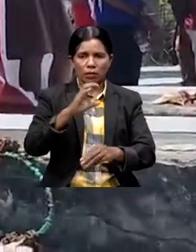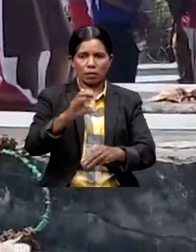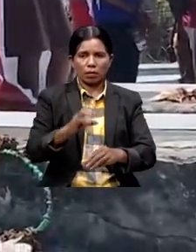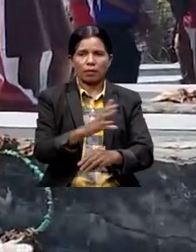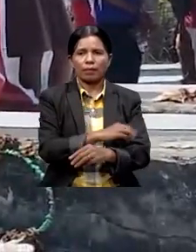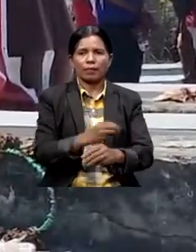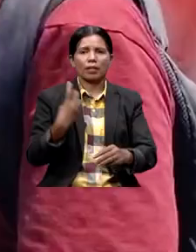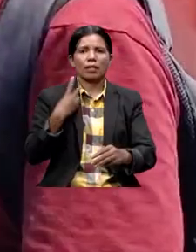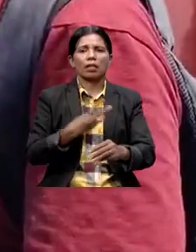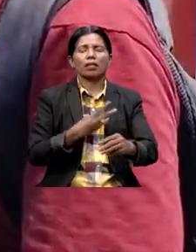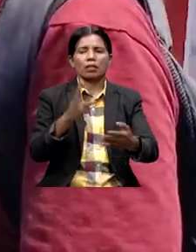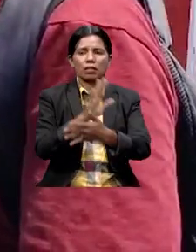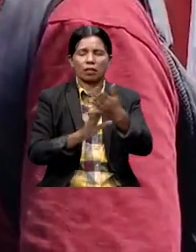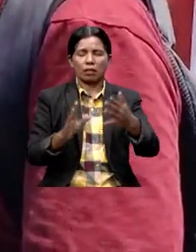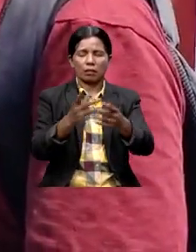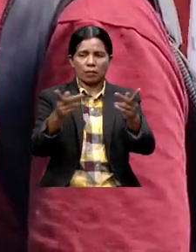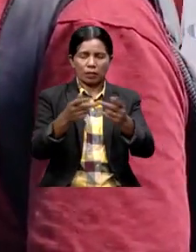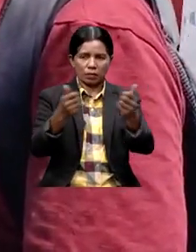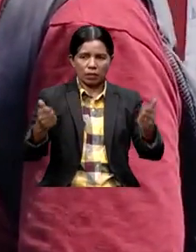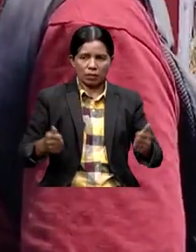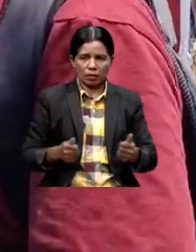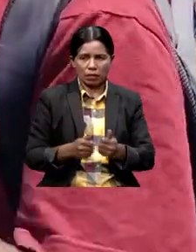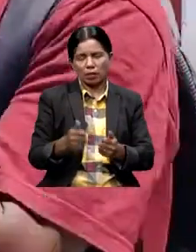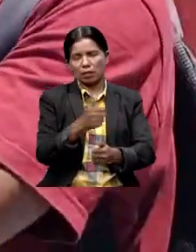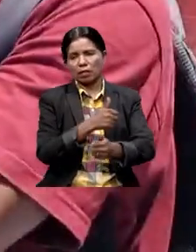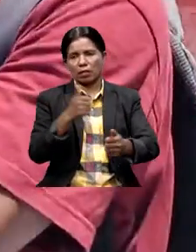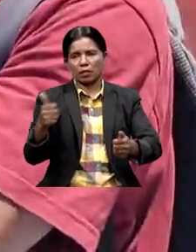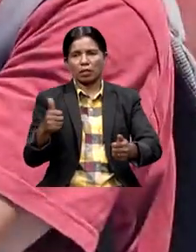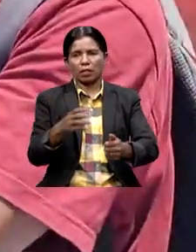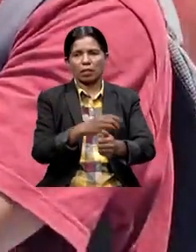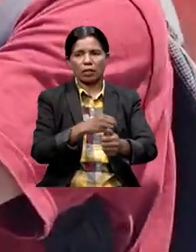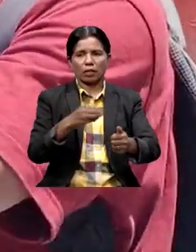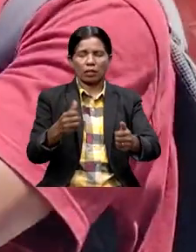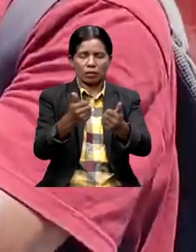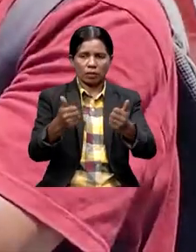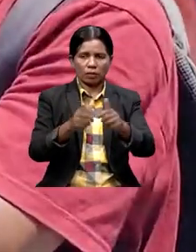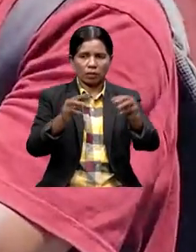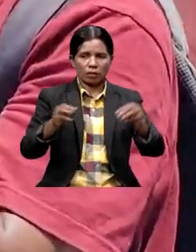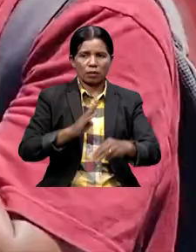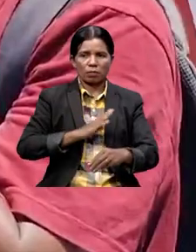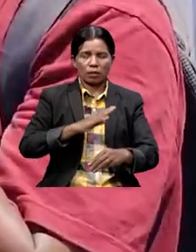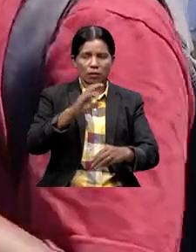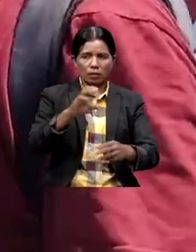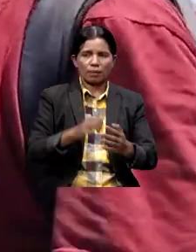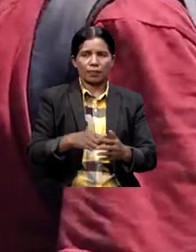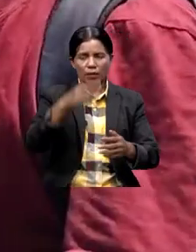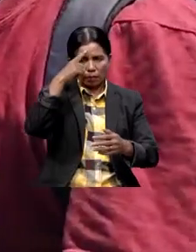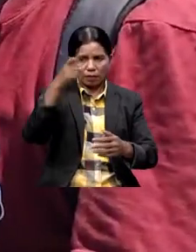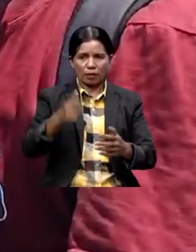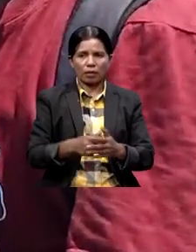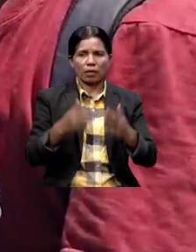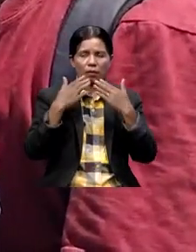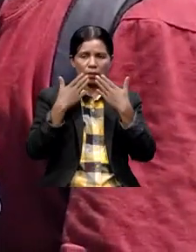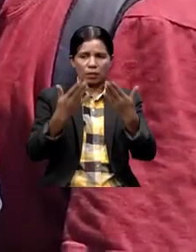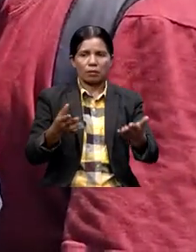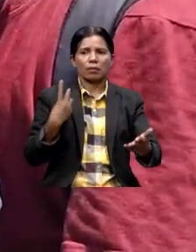unemos ita celebra mos iha posem certivo di Marcelo iha circunstancia autoridades municipal Baucaunia. Tamane, agradece baita